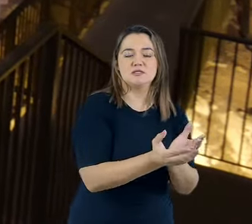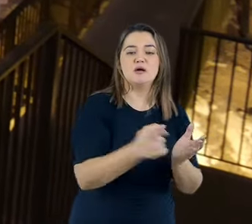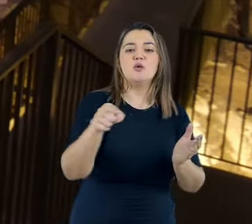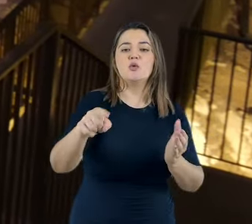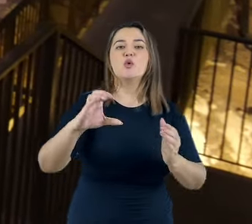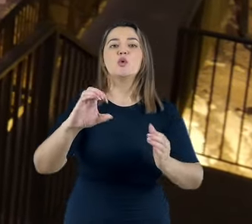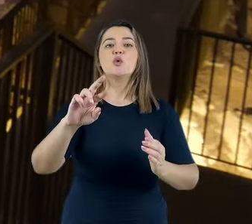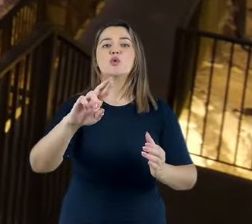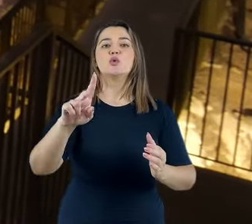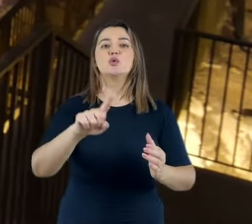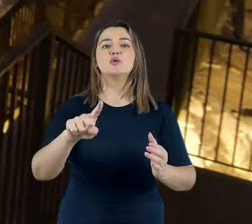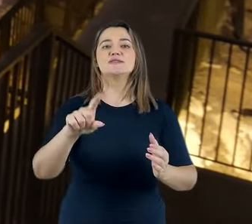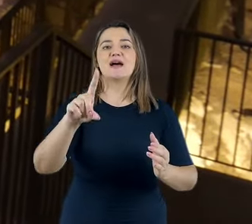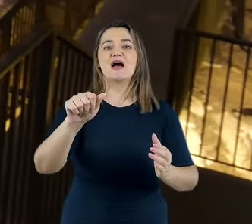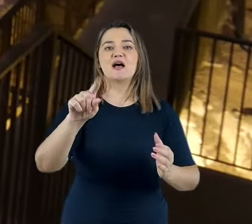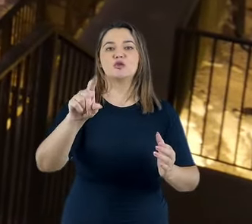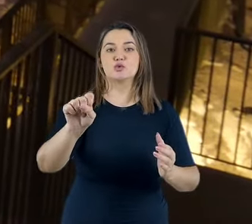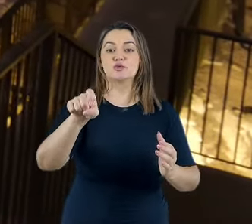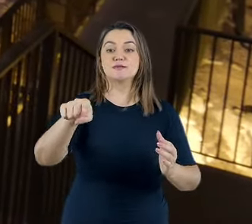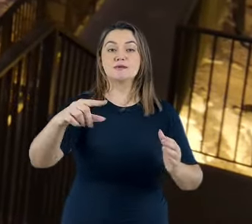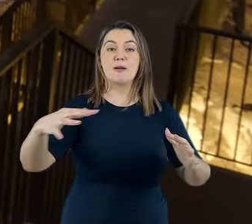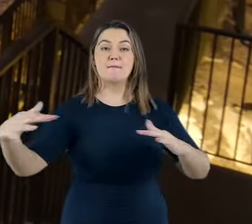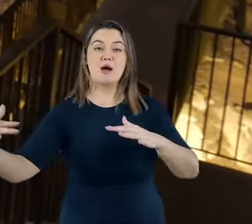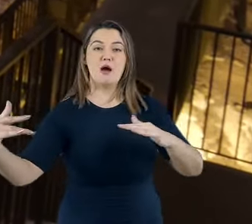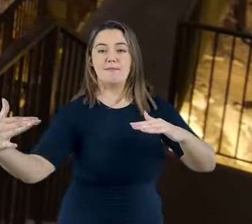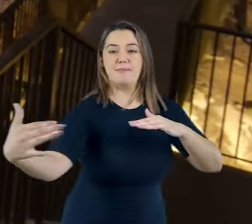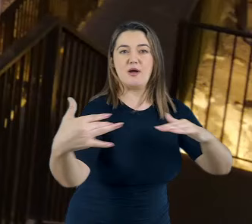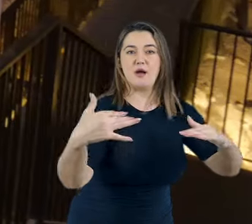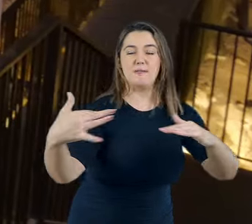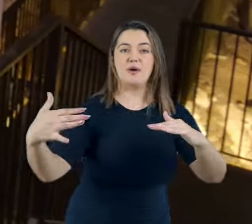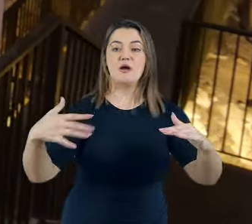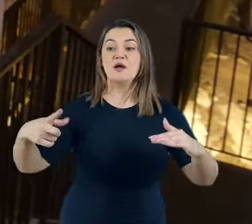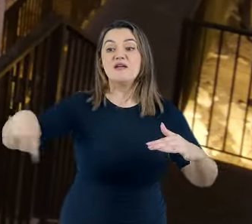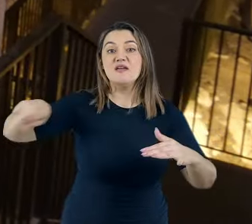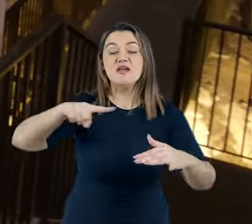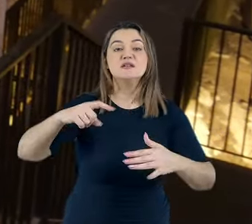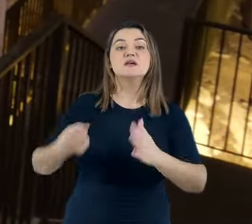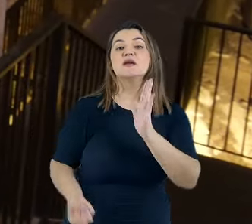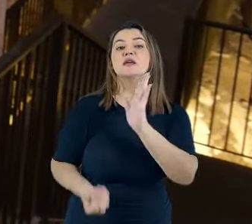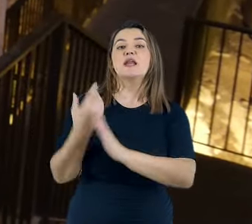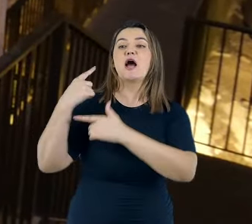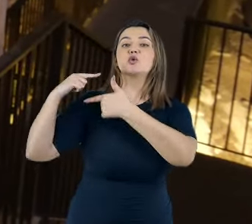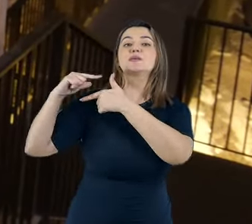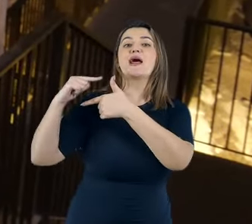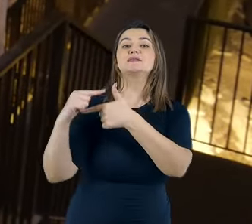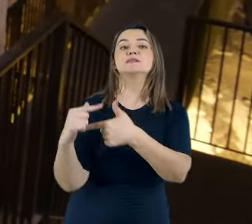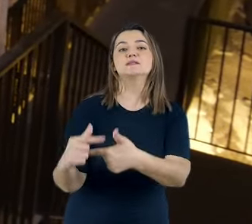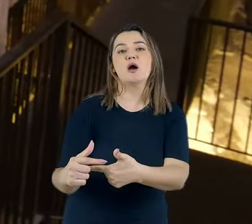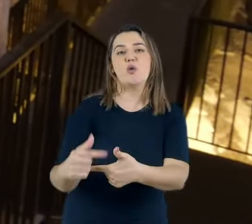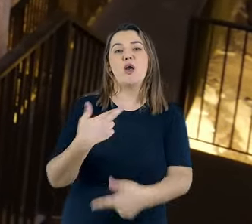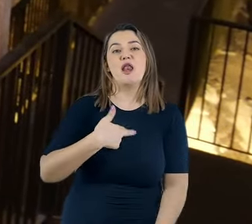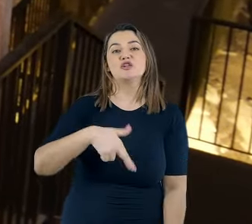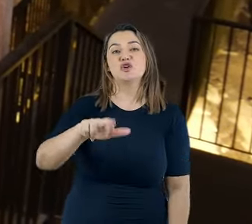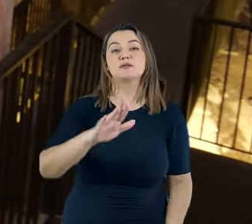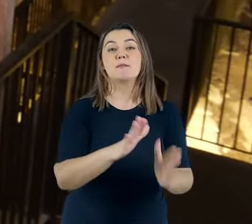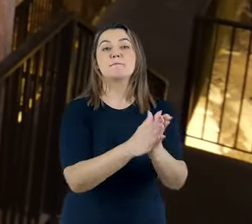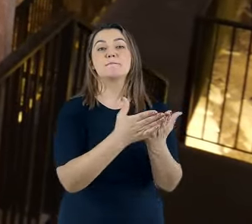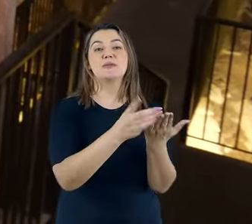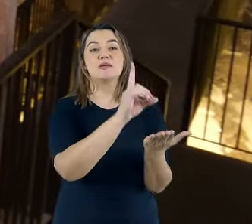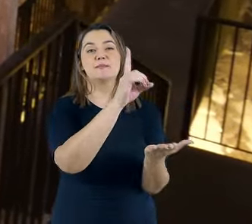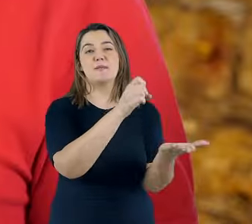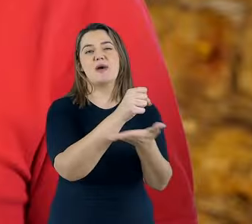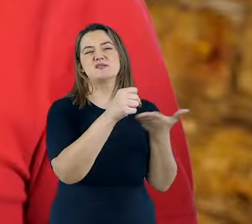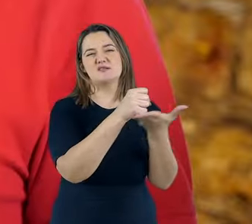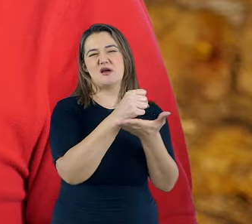e muçulmanos, sempre brigando pela cidade, ambos os movimentos criaram tradições religiosas baseadas na